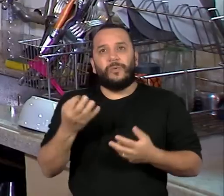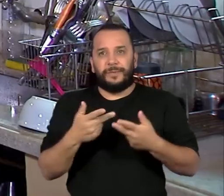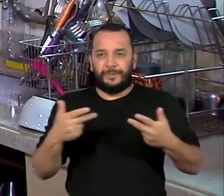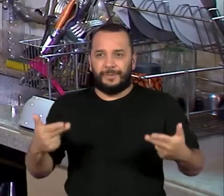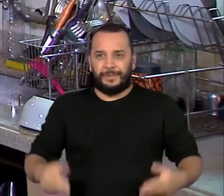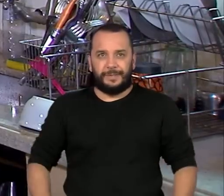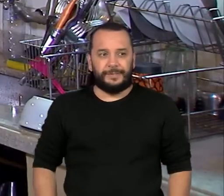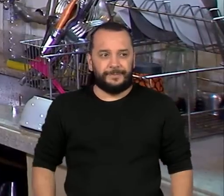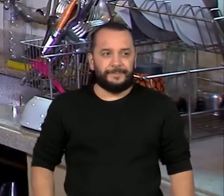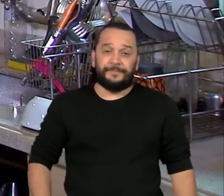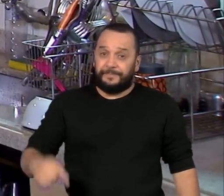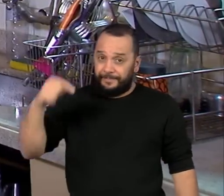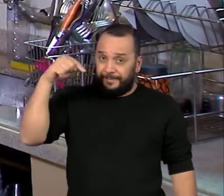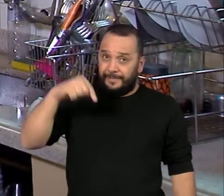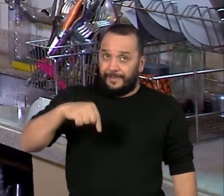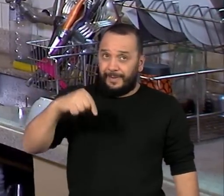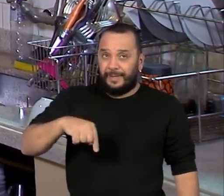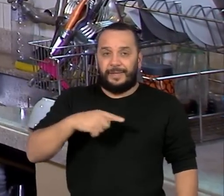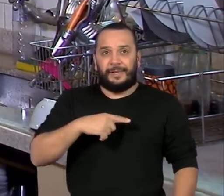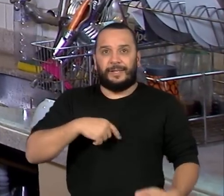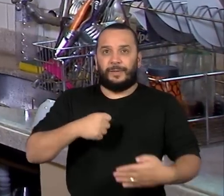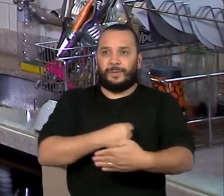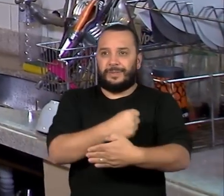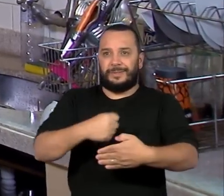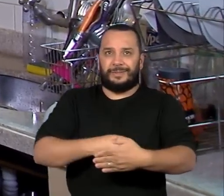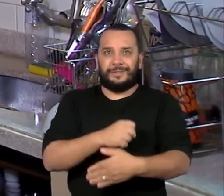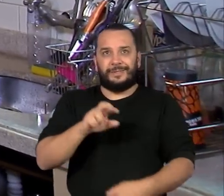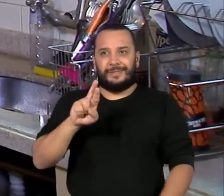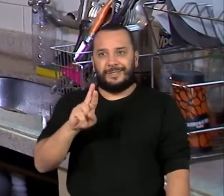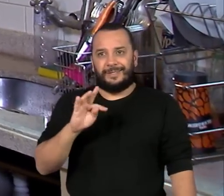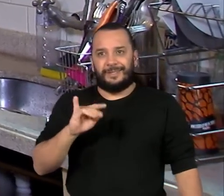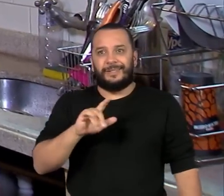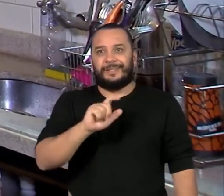É aqui na cozinha da Rita Taraborelli que acontecem as